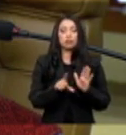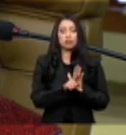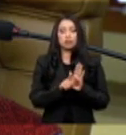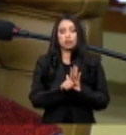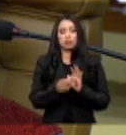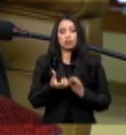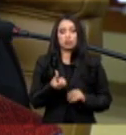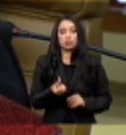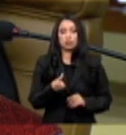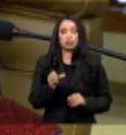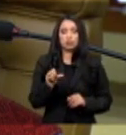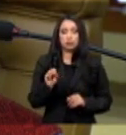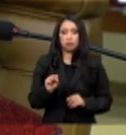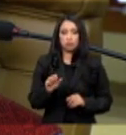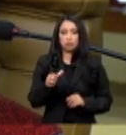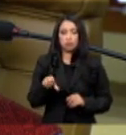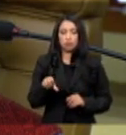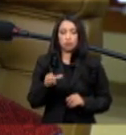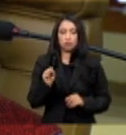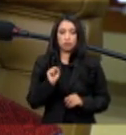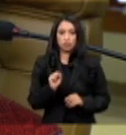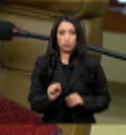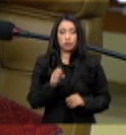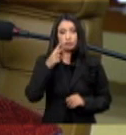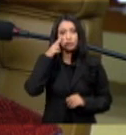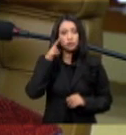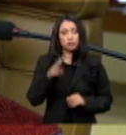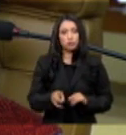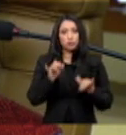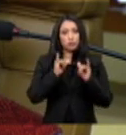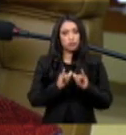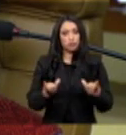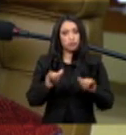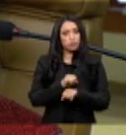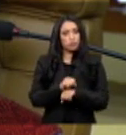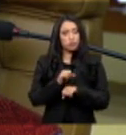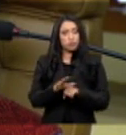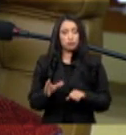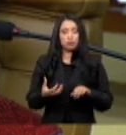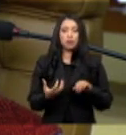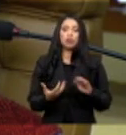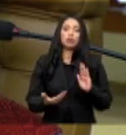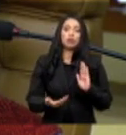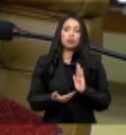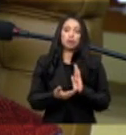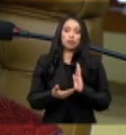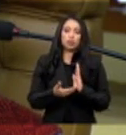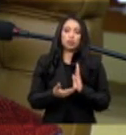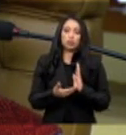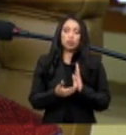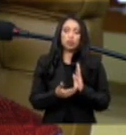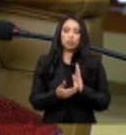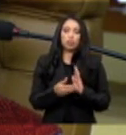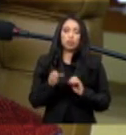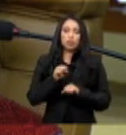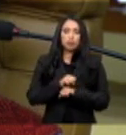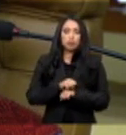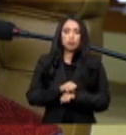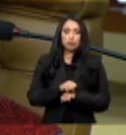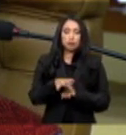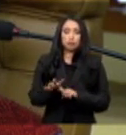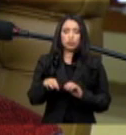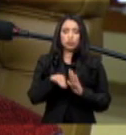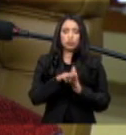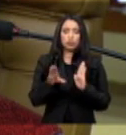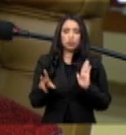9868 e determinou, portanto, a prestação de informações. A Câmara dos Deputados informou que a medida provisória